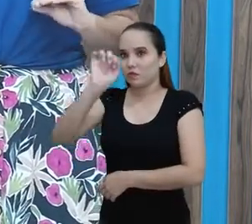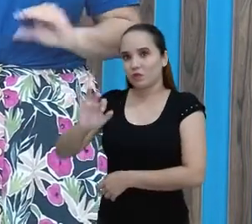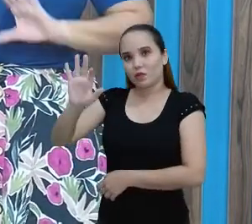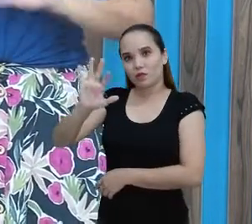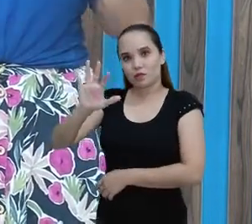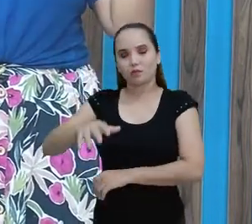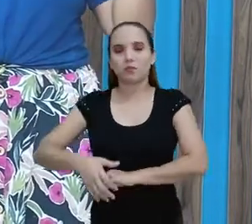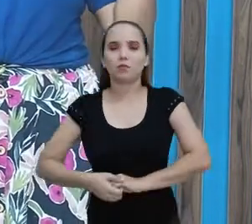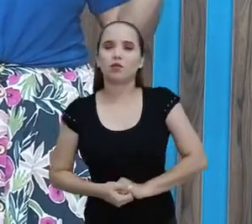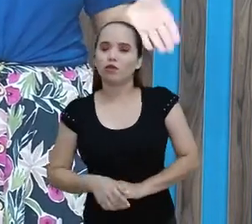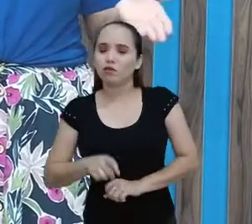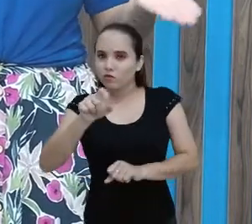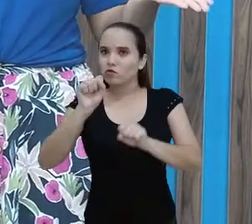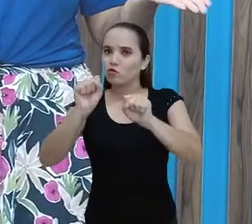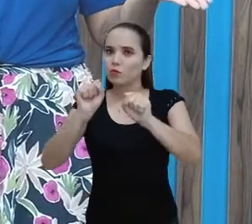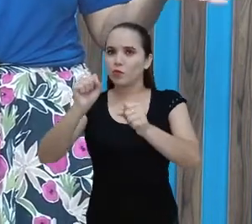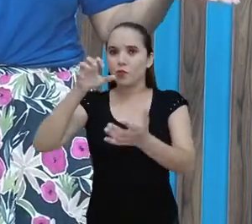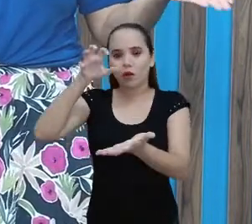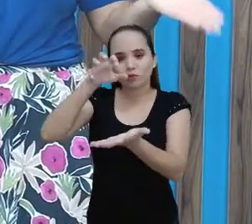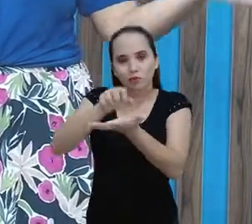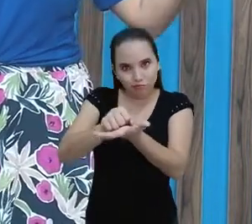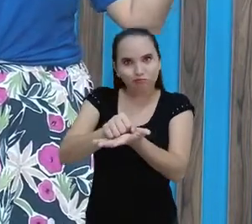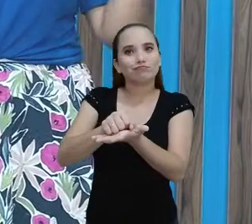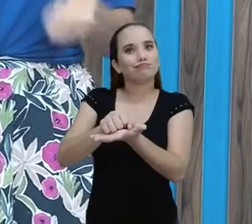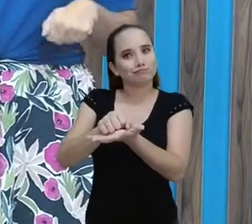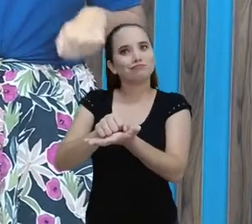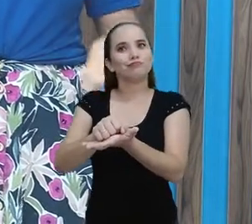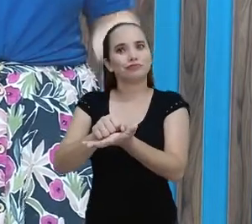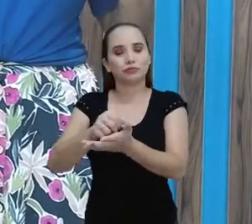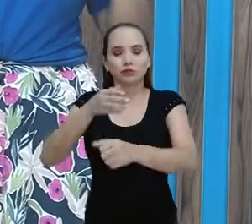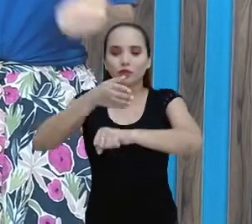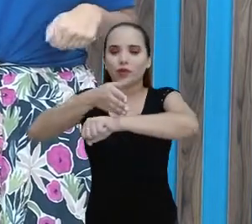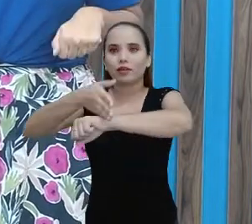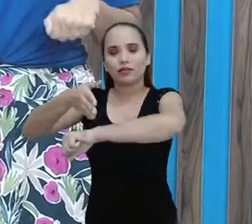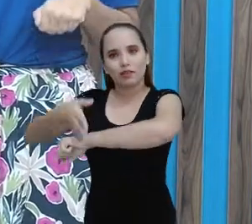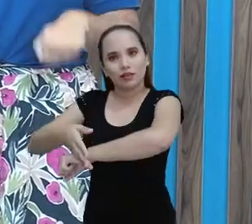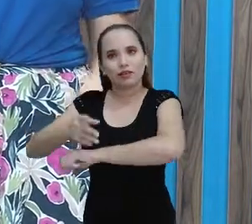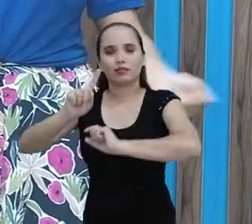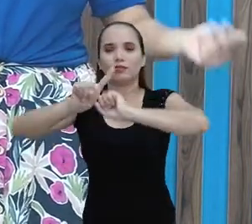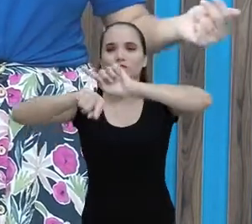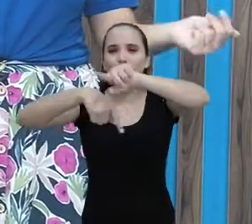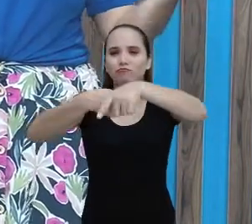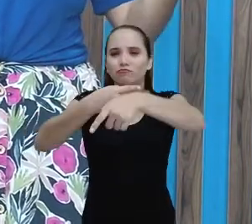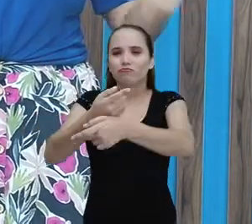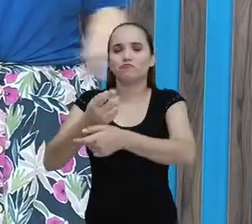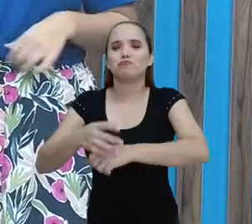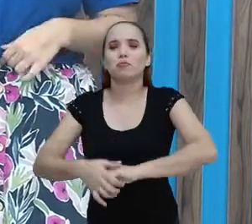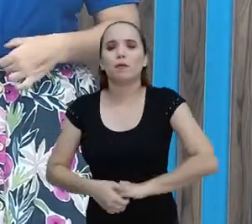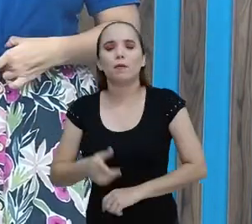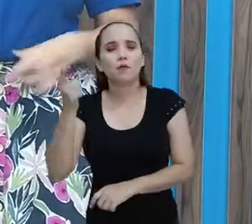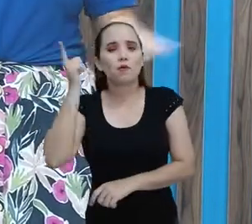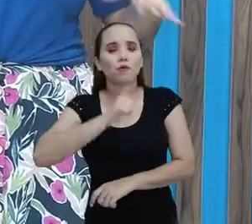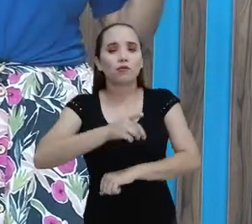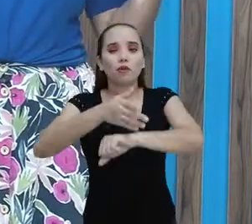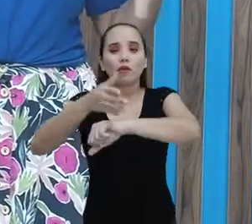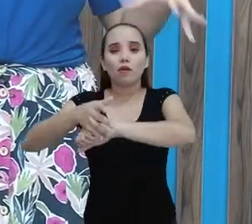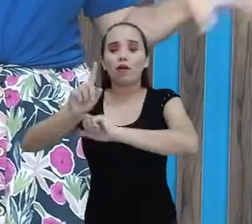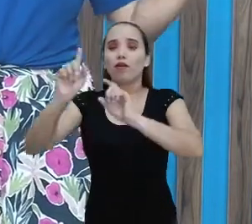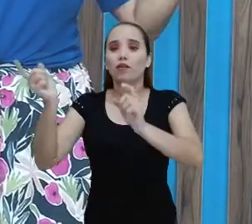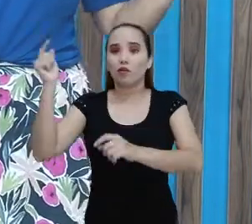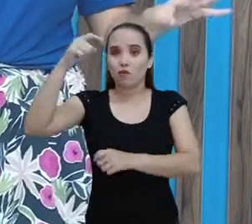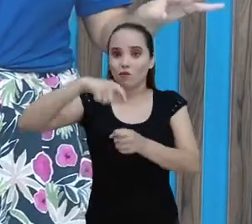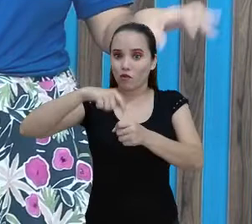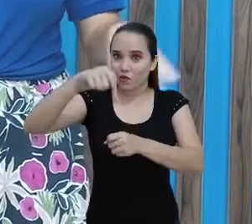tá certo? Então, vocês baixam o aplicativo, se conectam, fazem o login e aí em breve a gente vai estar aqui nessa